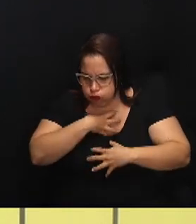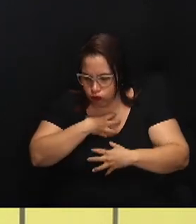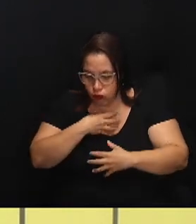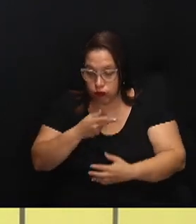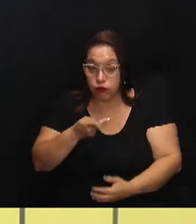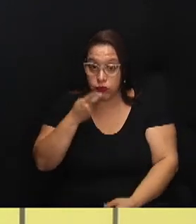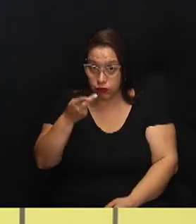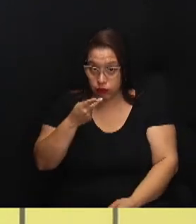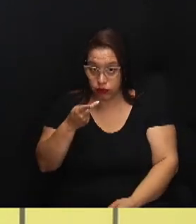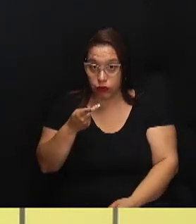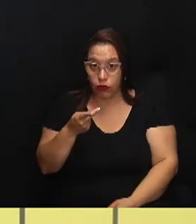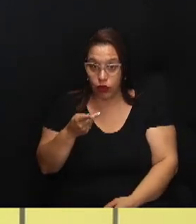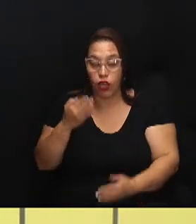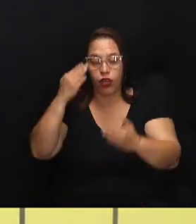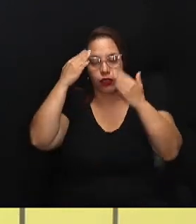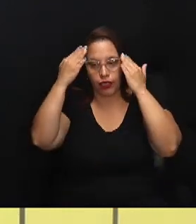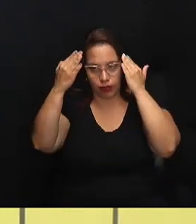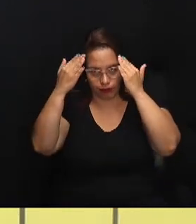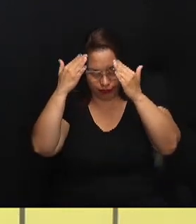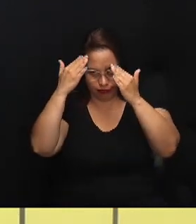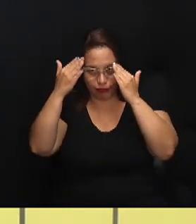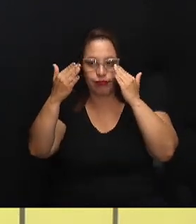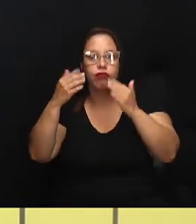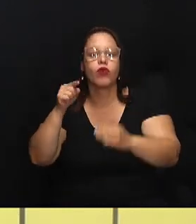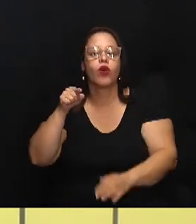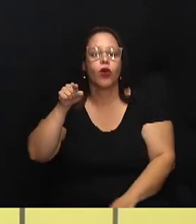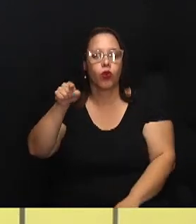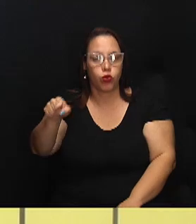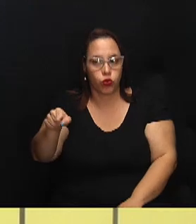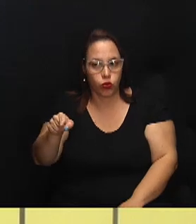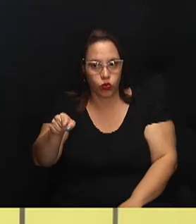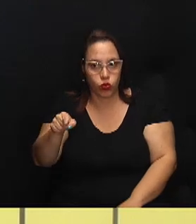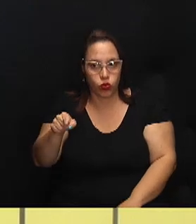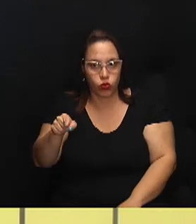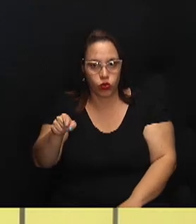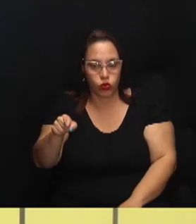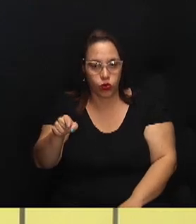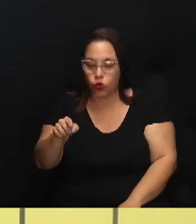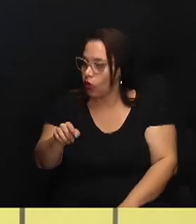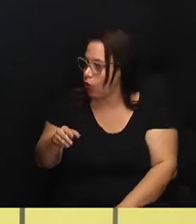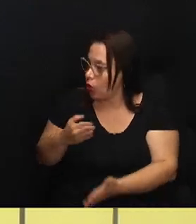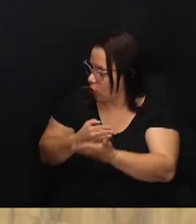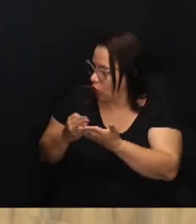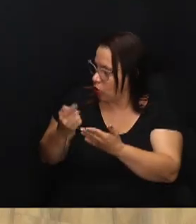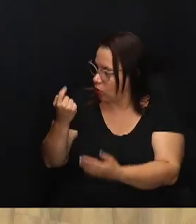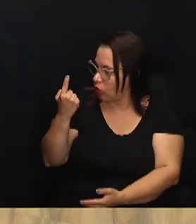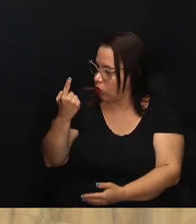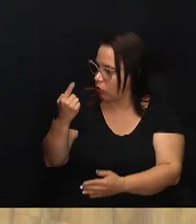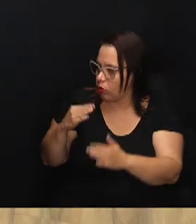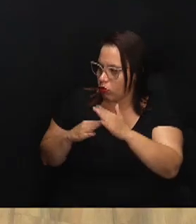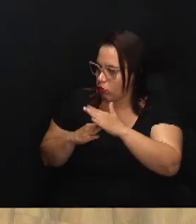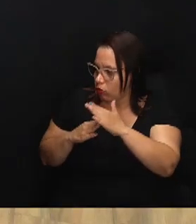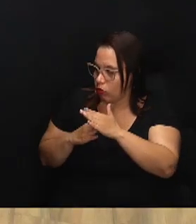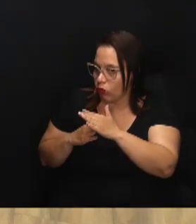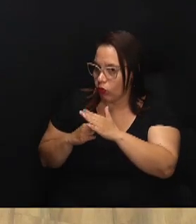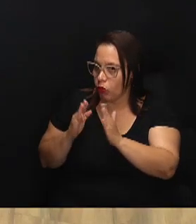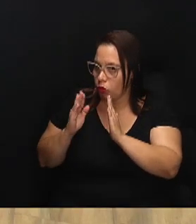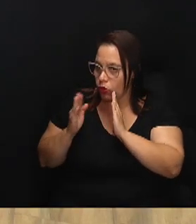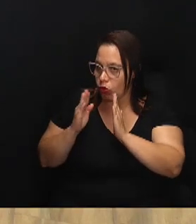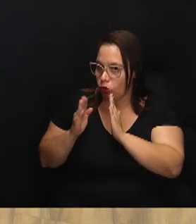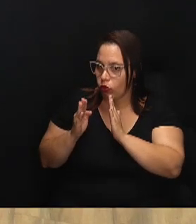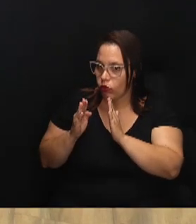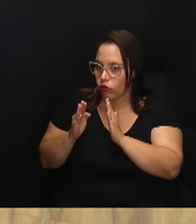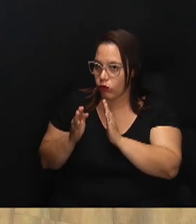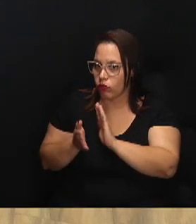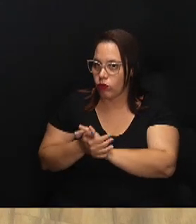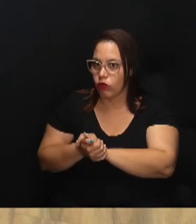recorri à terapia, eu fui para o psicólogo. Mas logo naquele primeiro período? No período em que eu